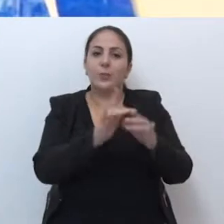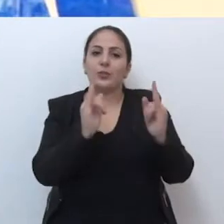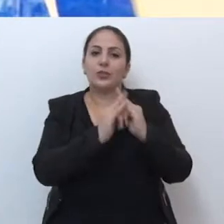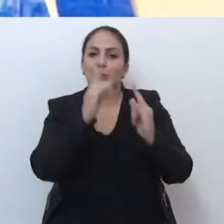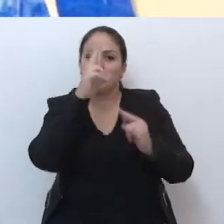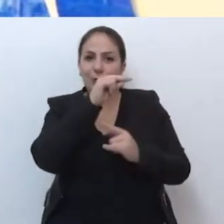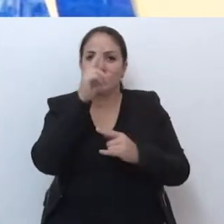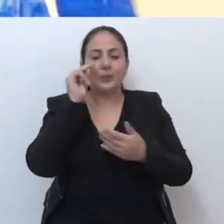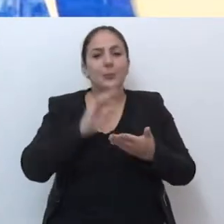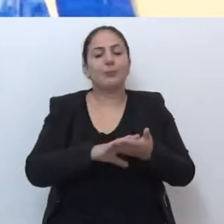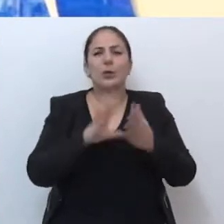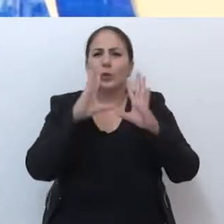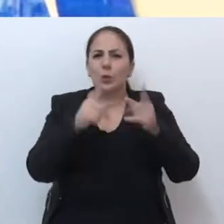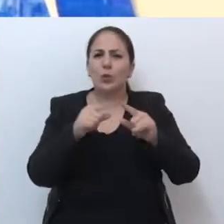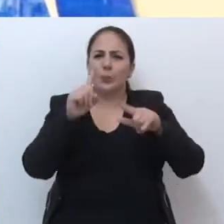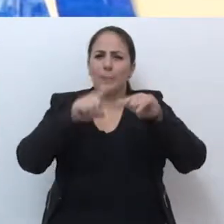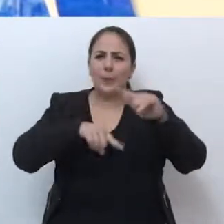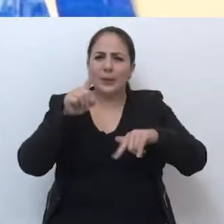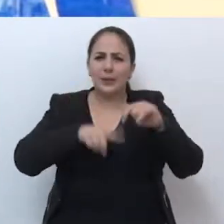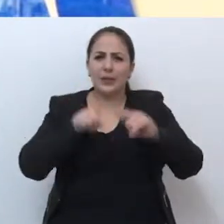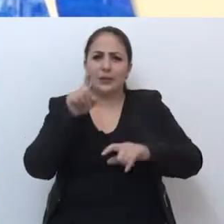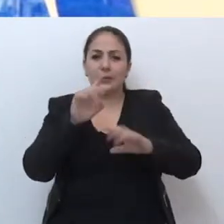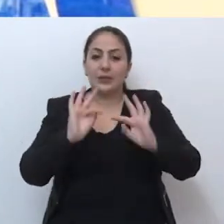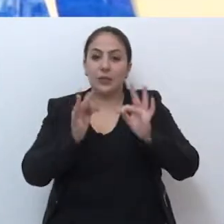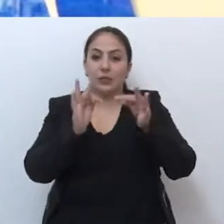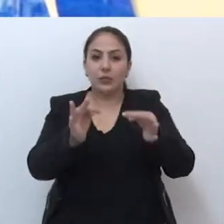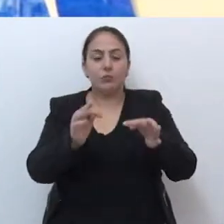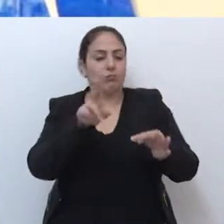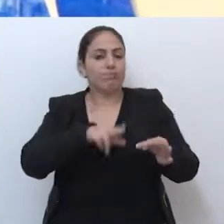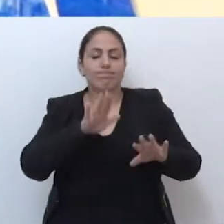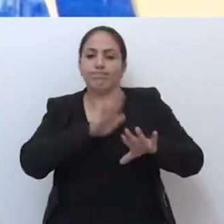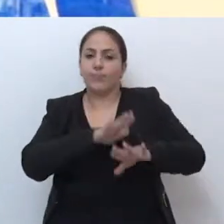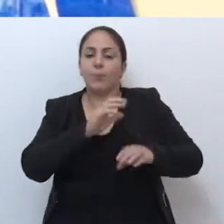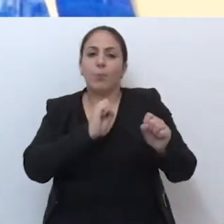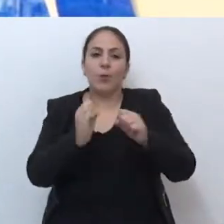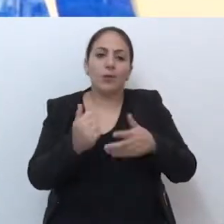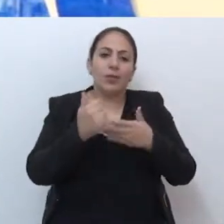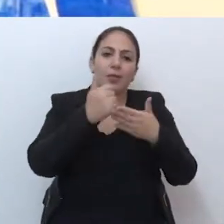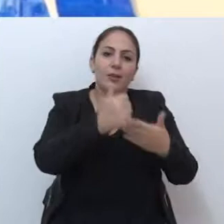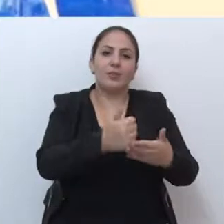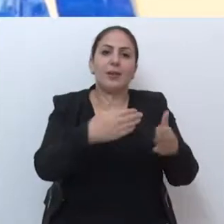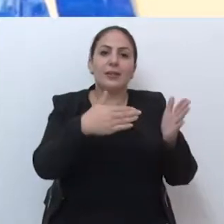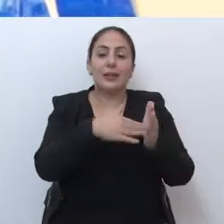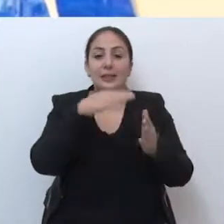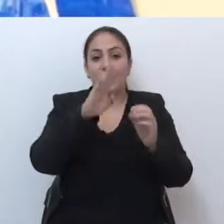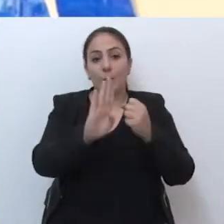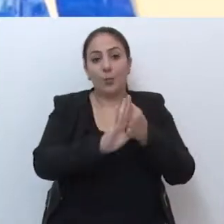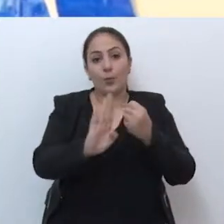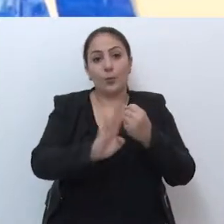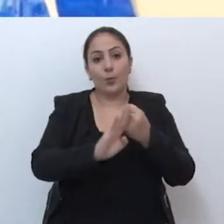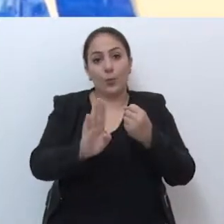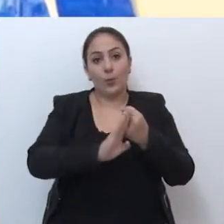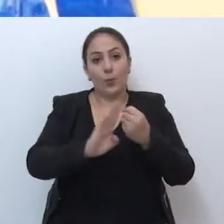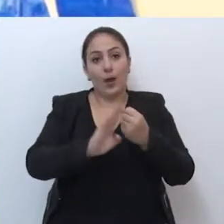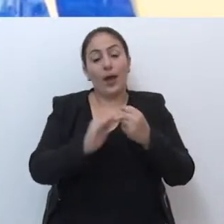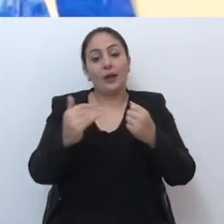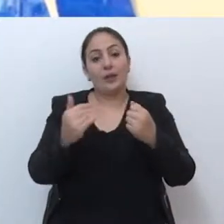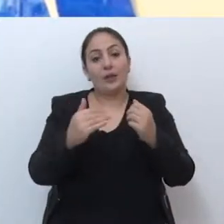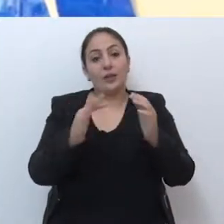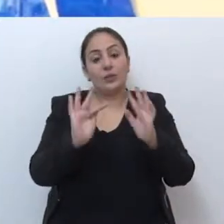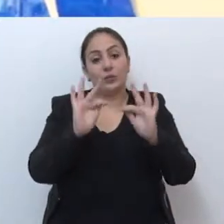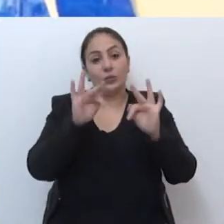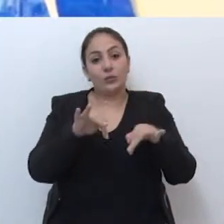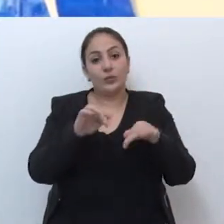município. Os aparelhos eletrônicos que não são mais usados poderão ser levados até o Bourbon Shopping neste fim de